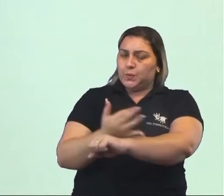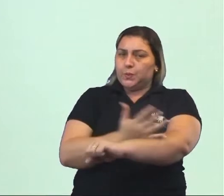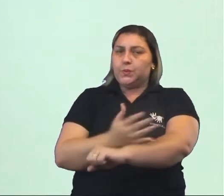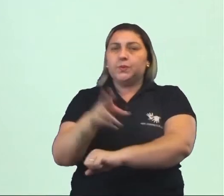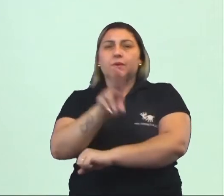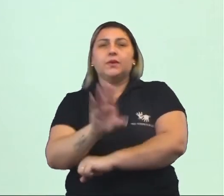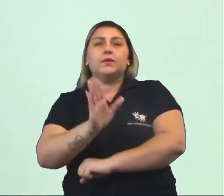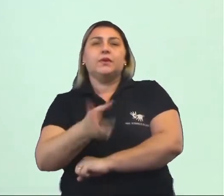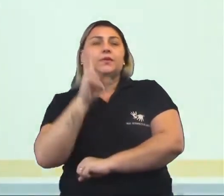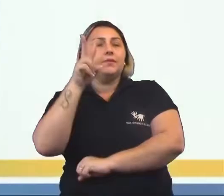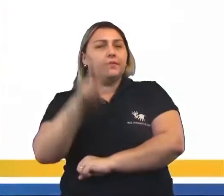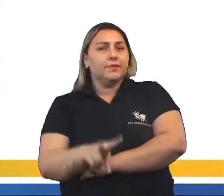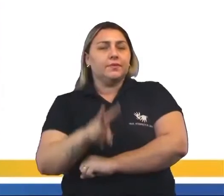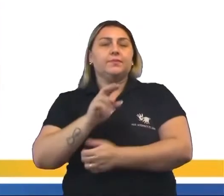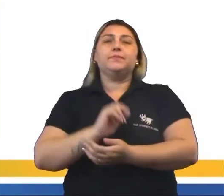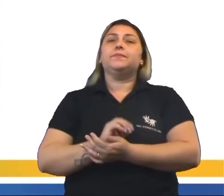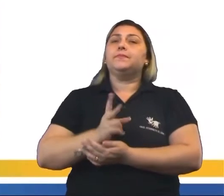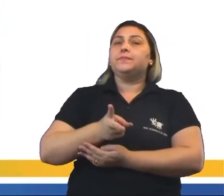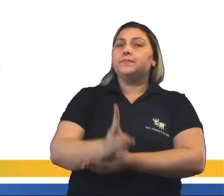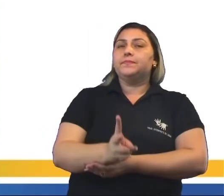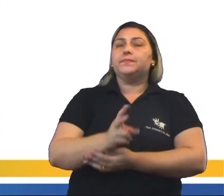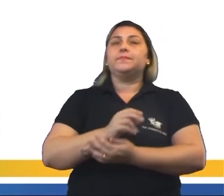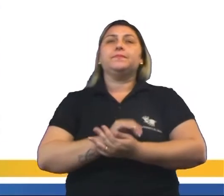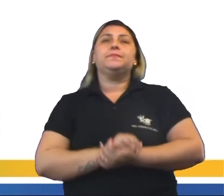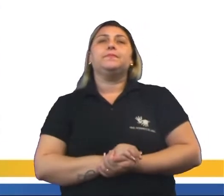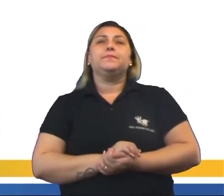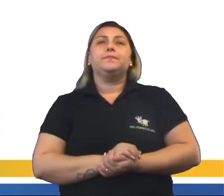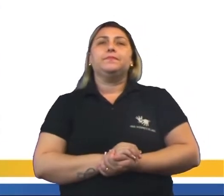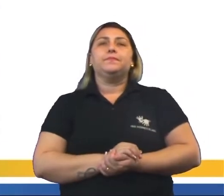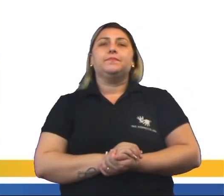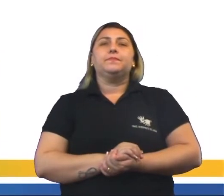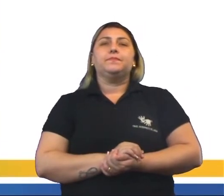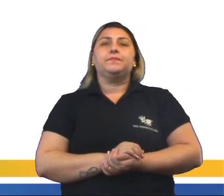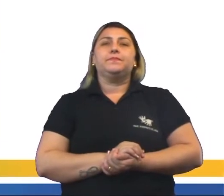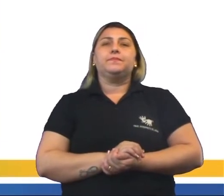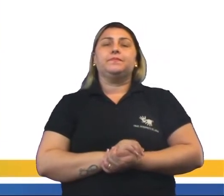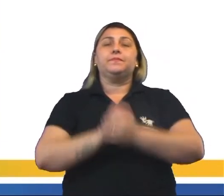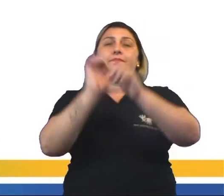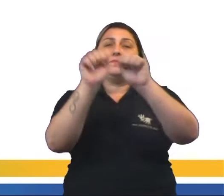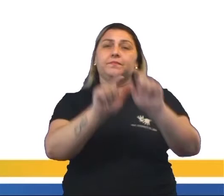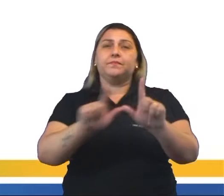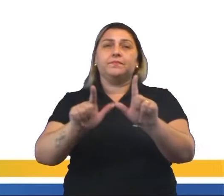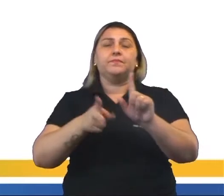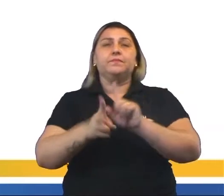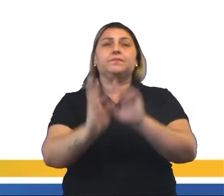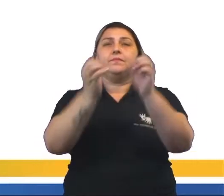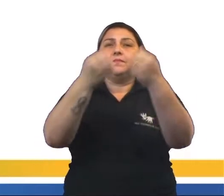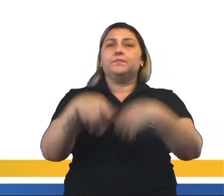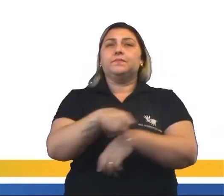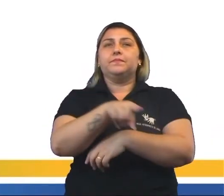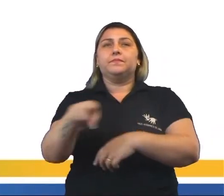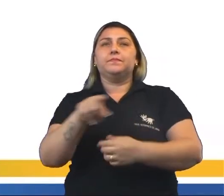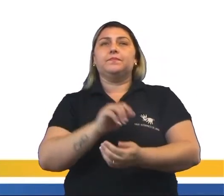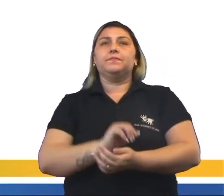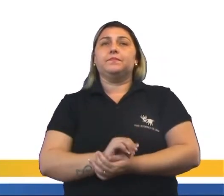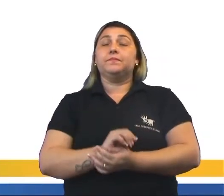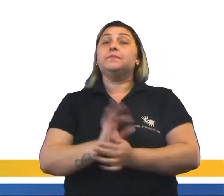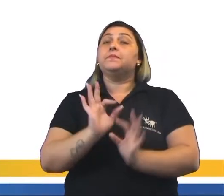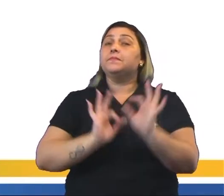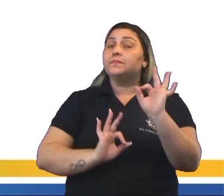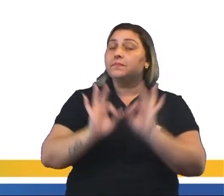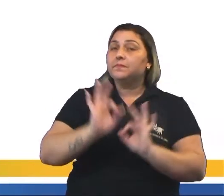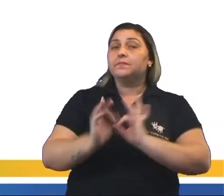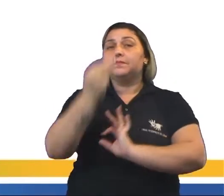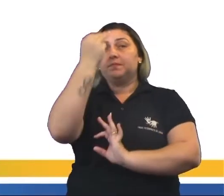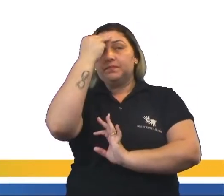como nós já vimos. Vamos continuar os slides para eu continuar explicando para vocês. Para